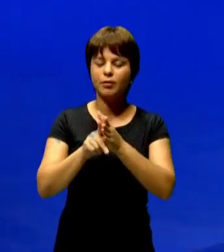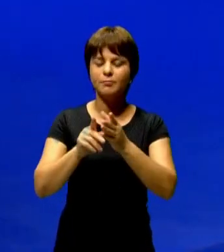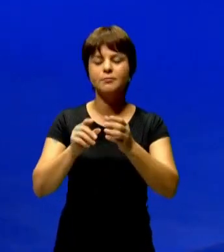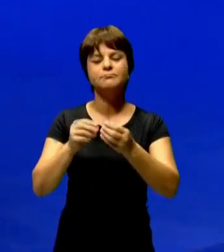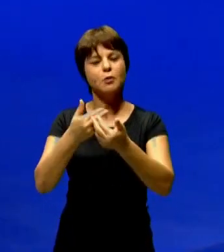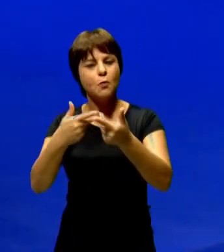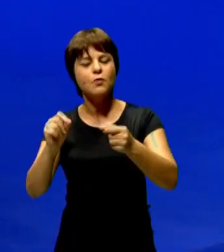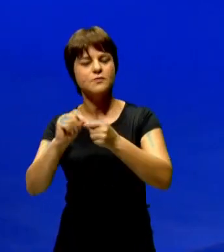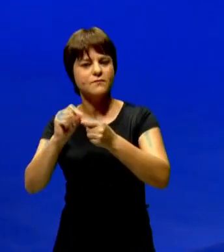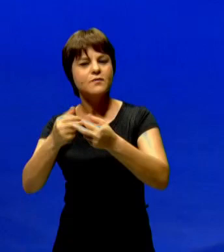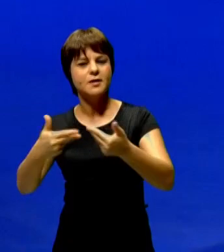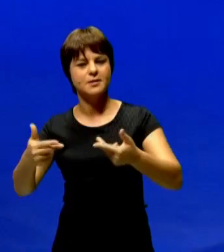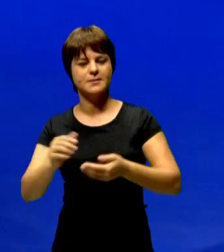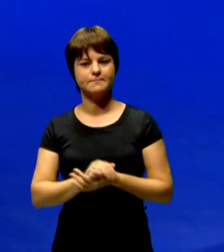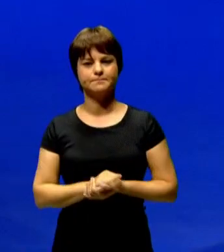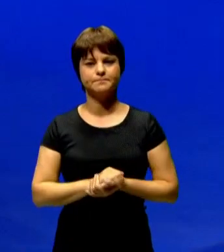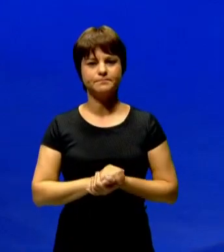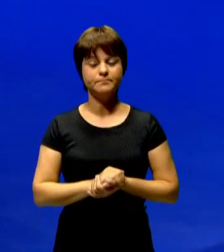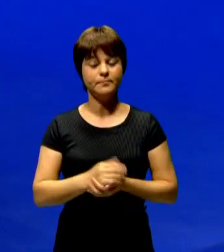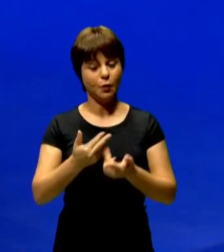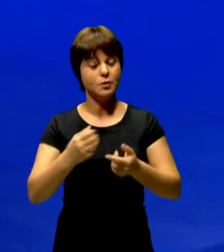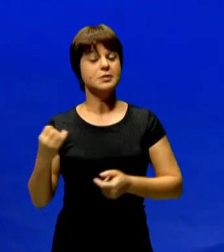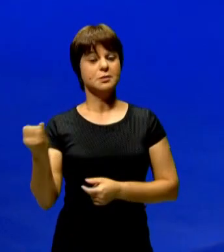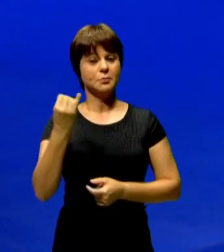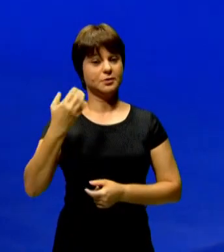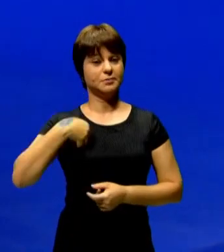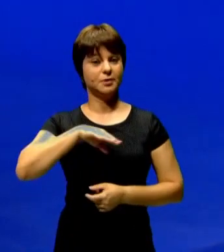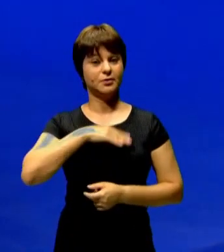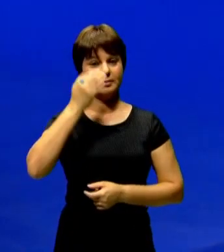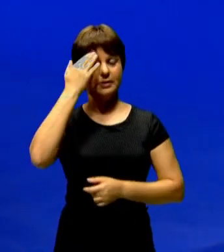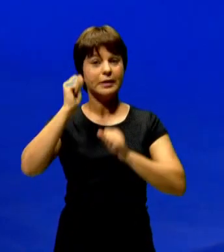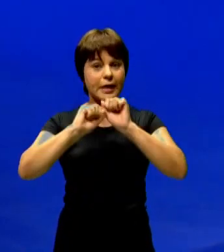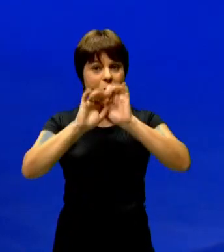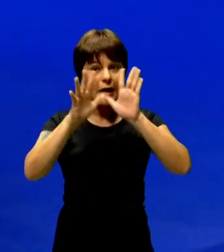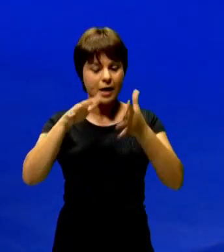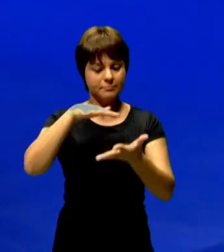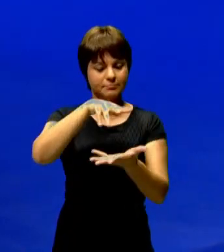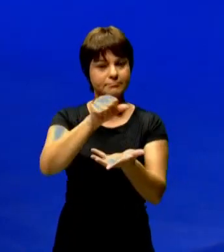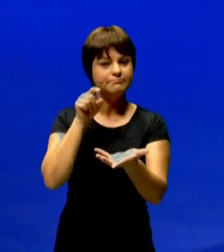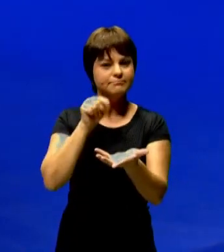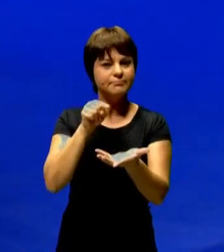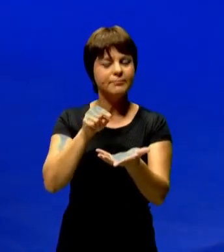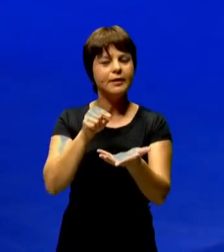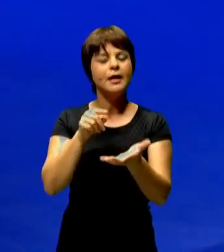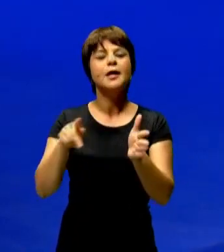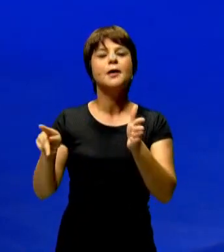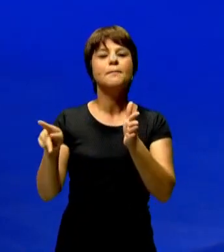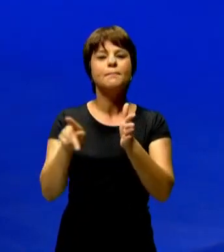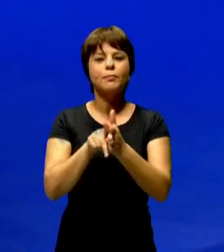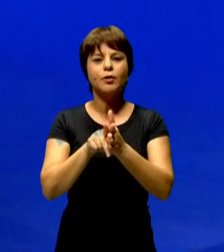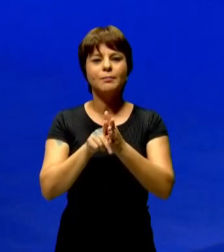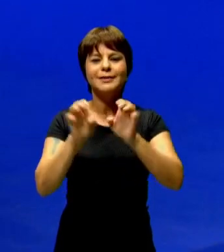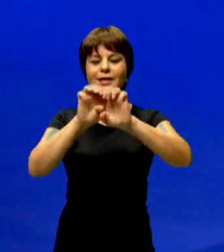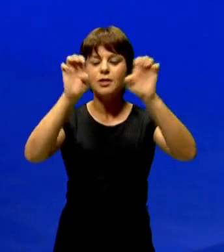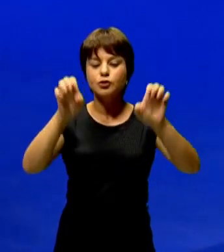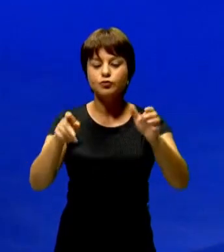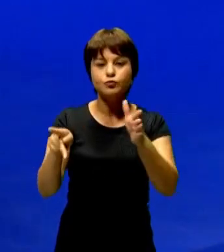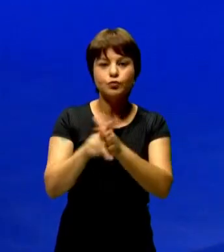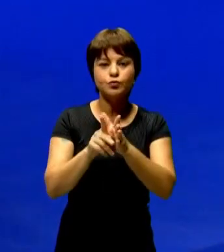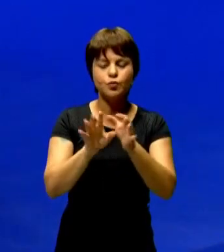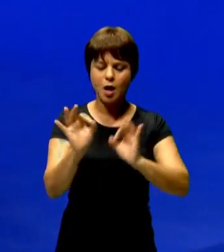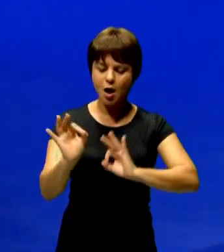construções. Uma outra coisa importante para a gente compreender sobre o planeta Terra é em relação às suas estruturas, à